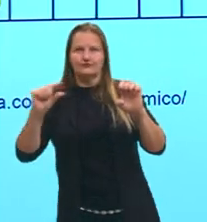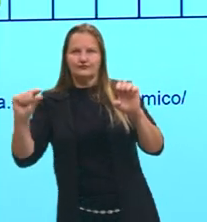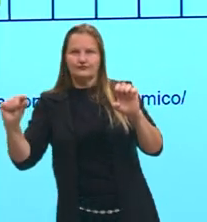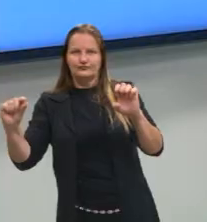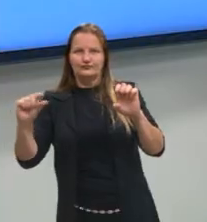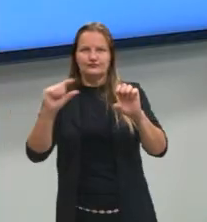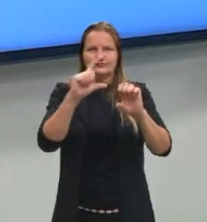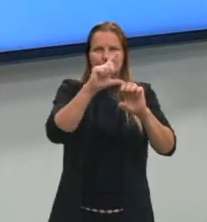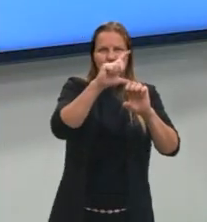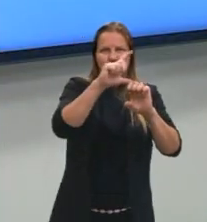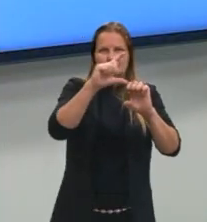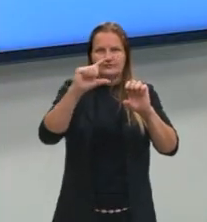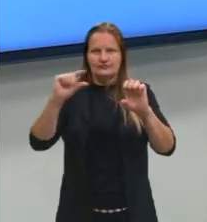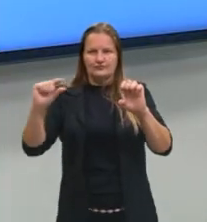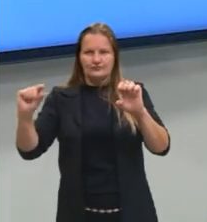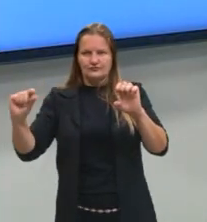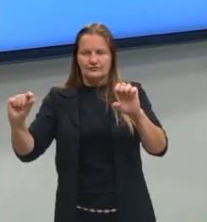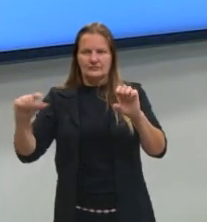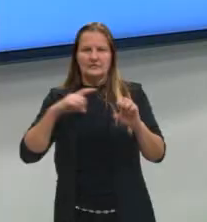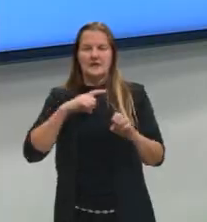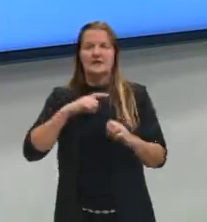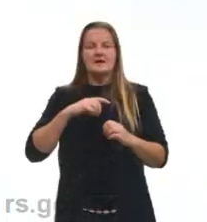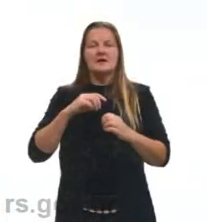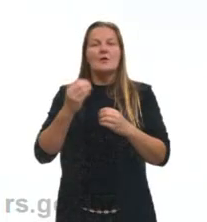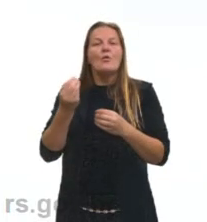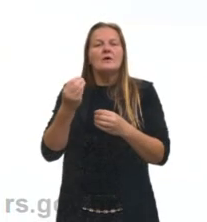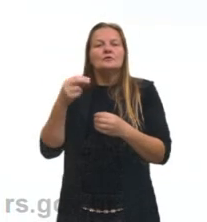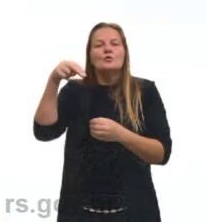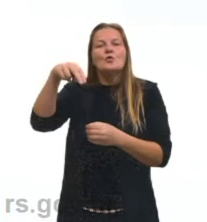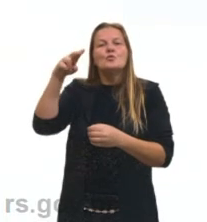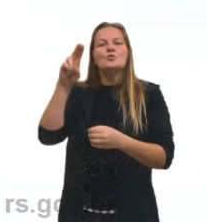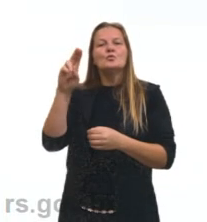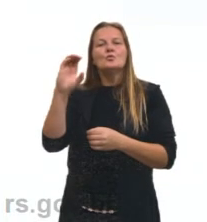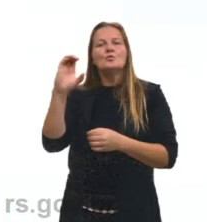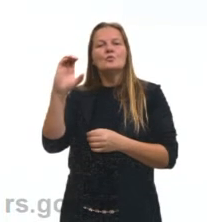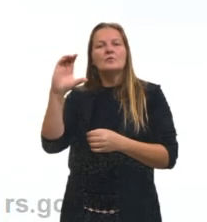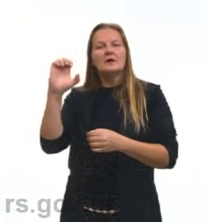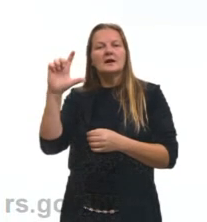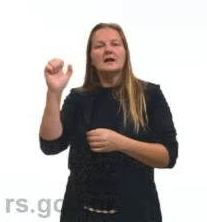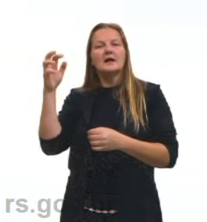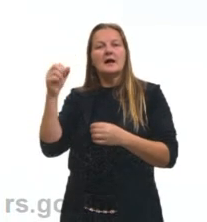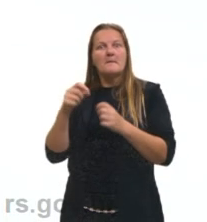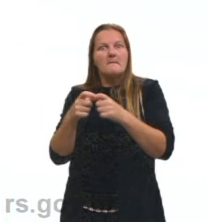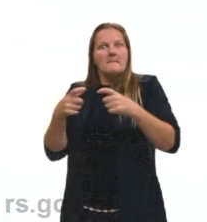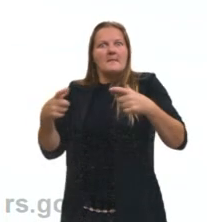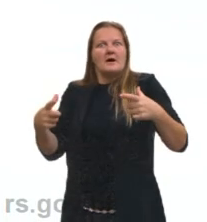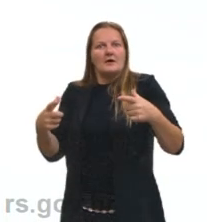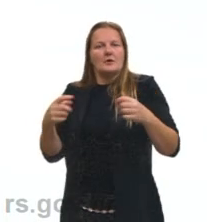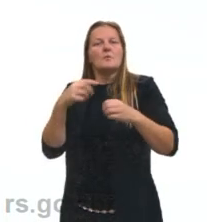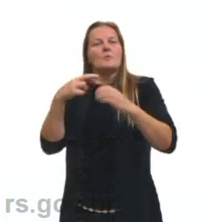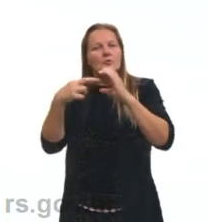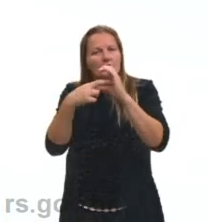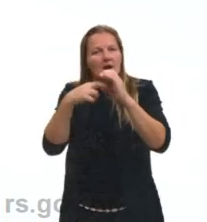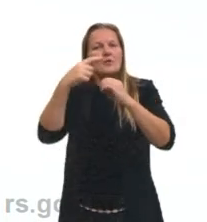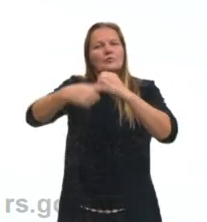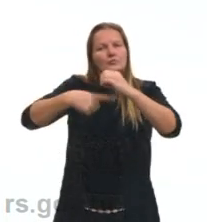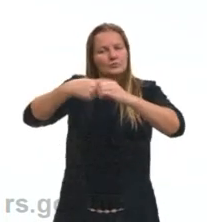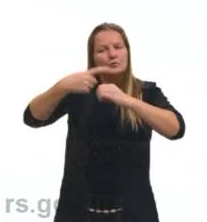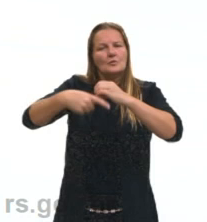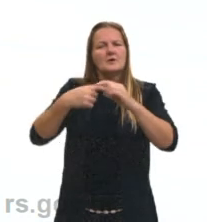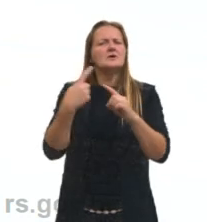né eles possuem uma carga nuclear maior que influencia no raio atômico a